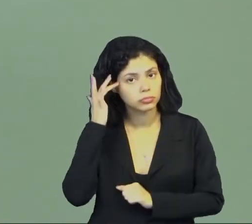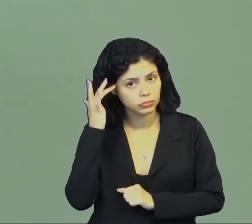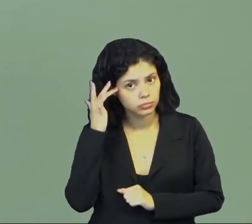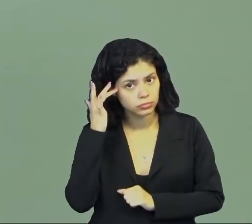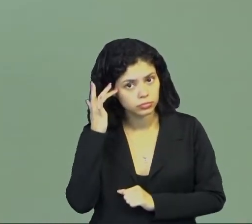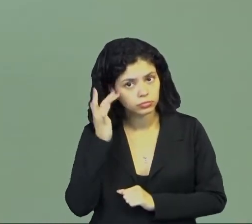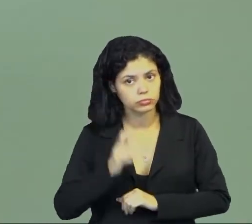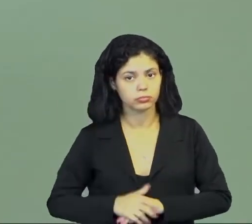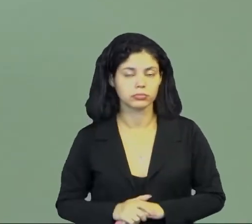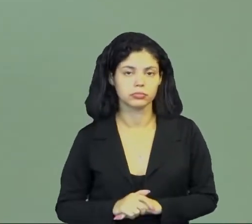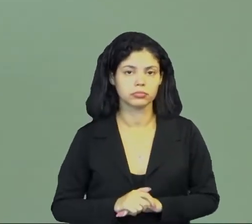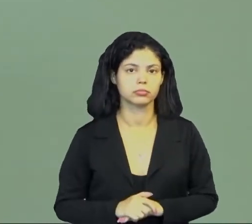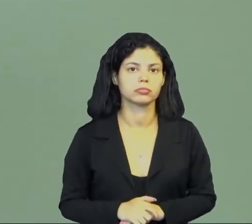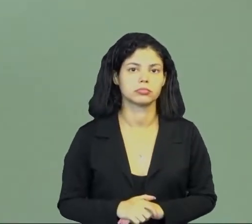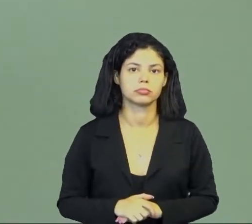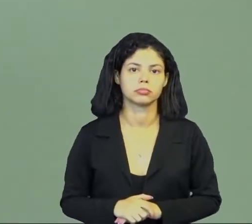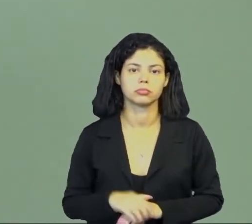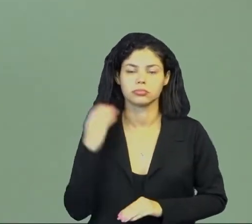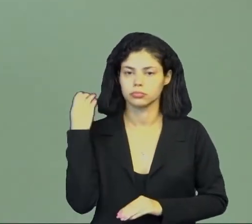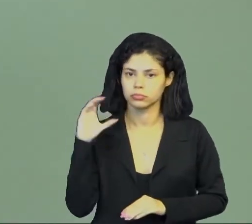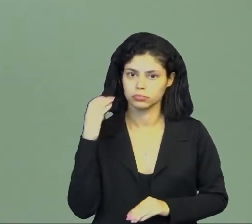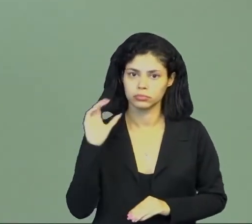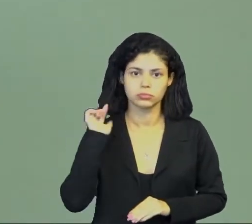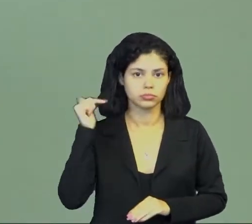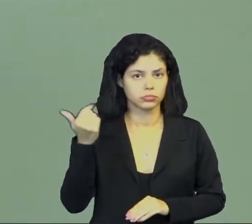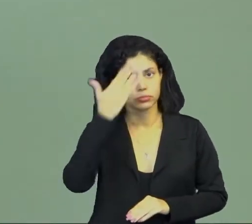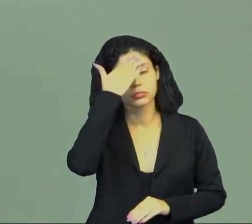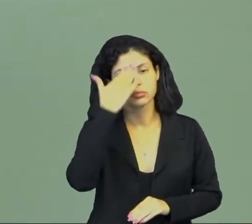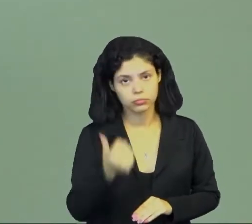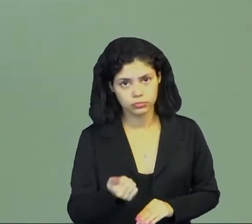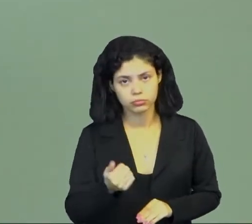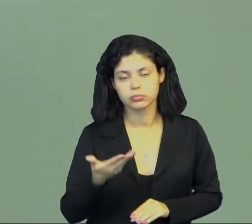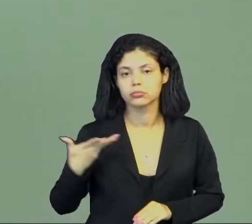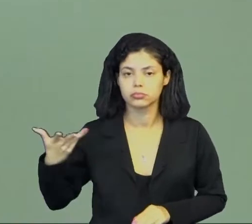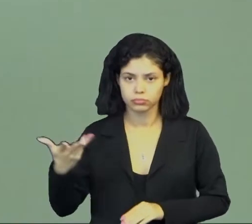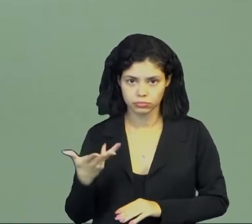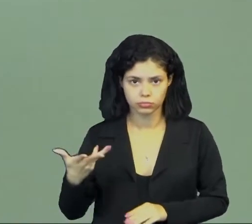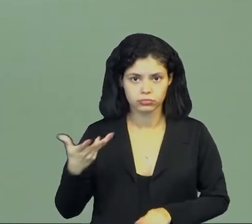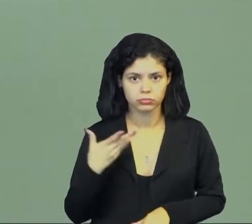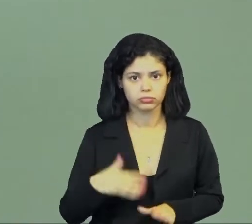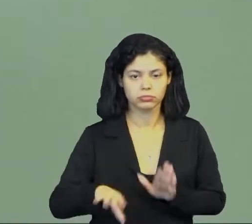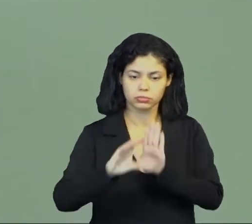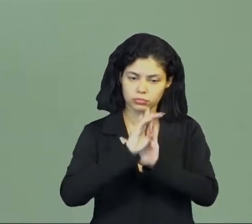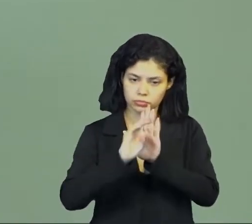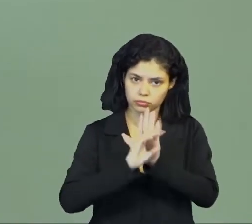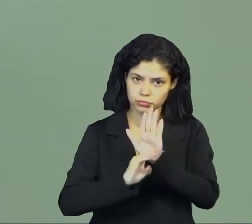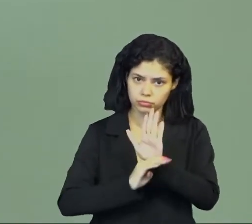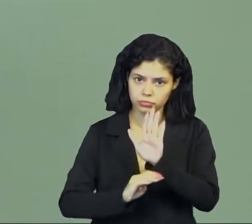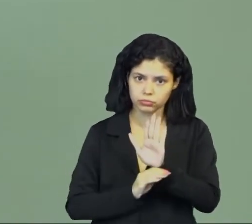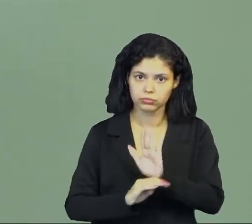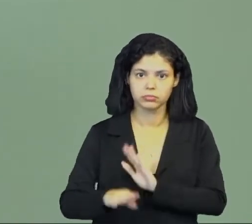acham, é o achismo. E senso científico é aquele que tem um embasamento